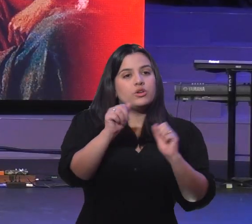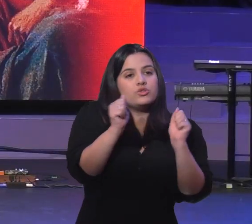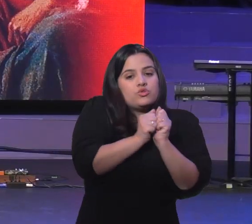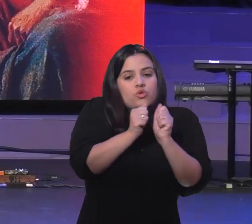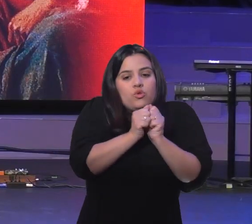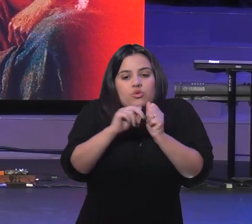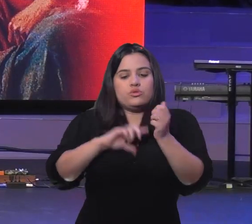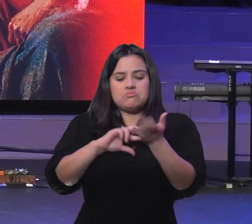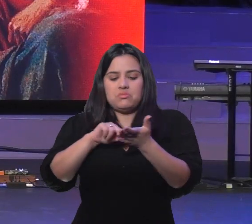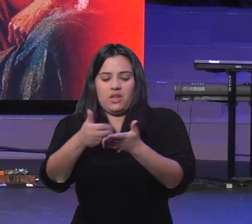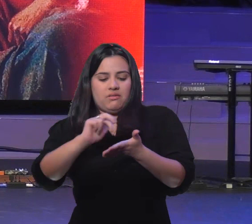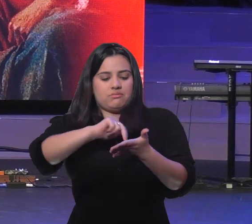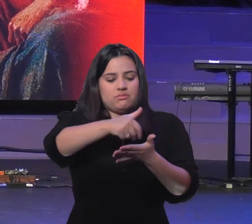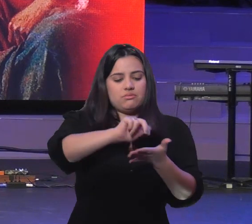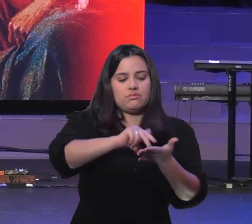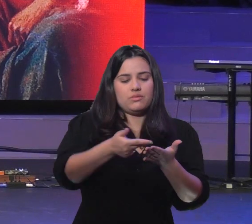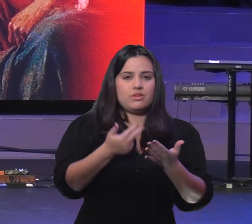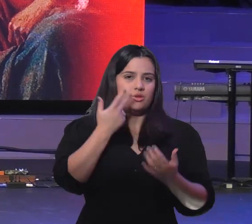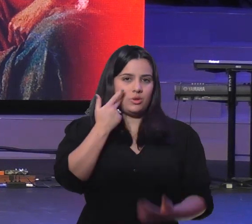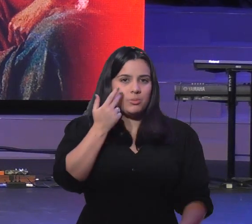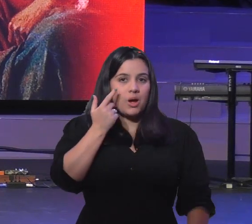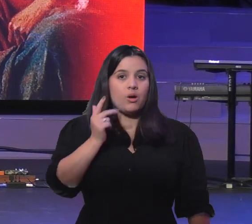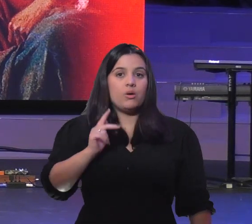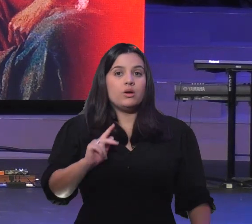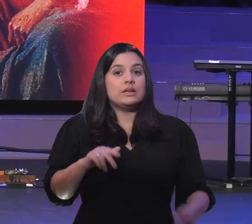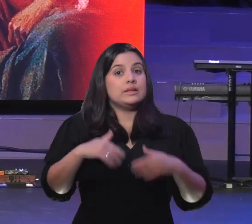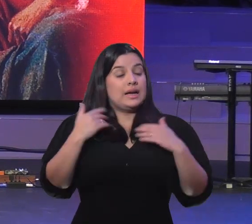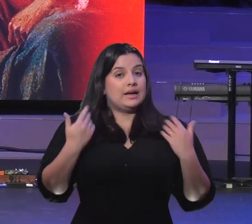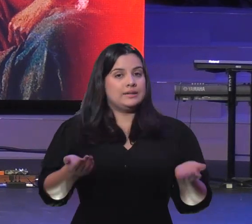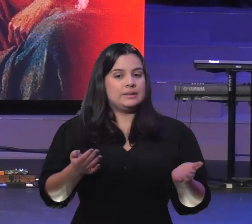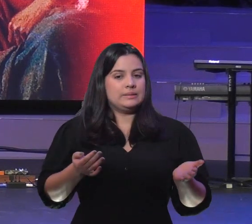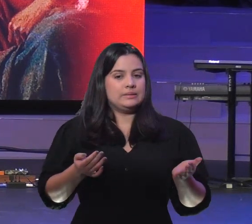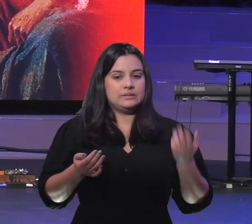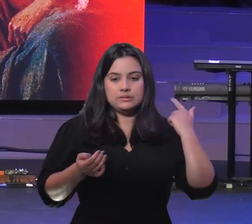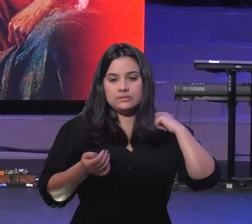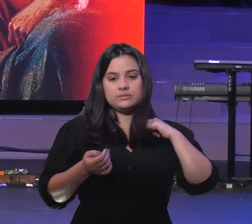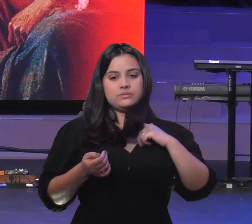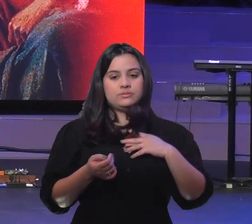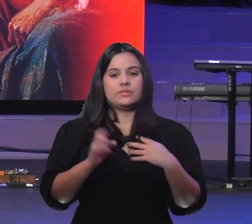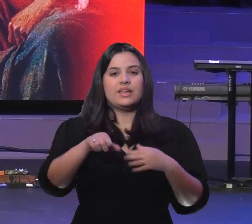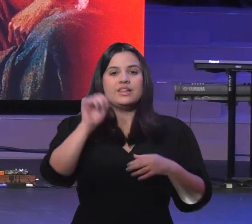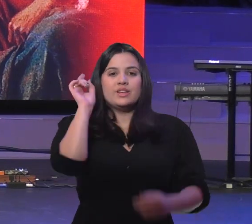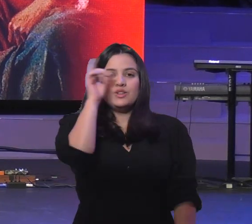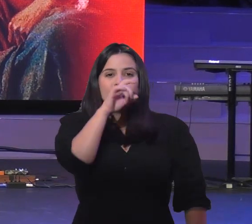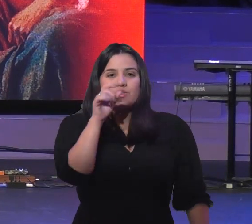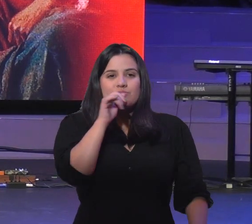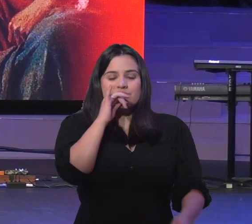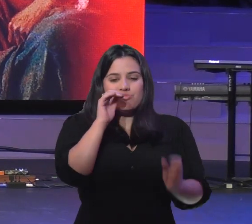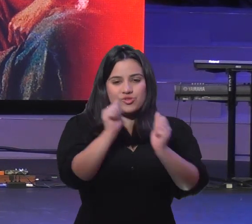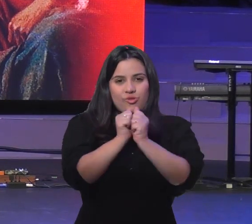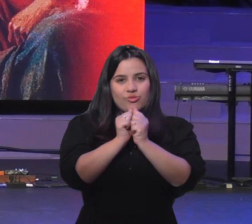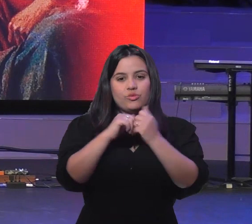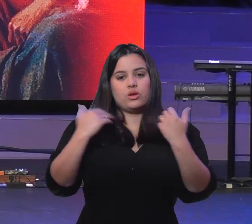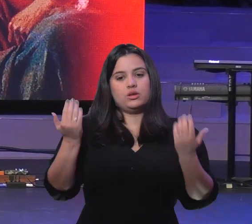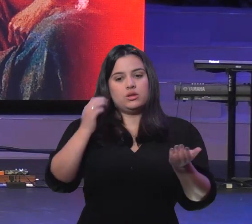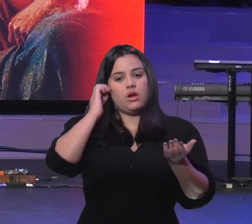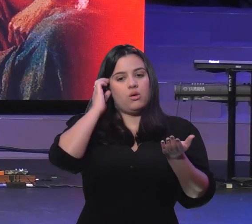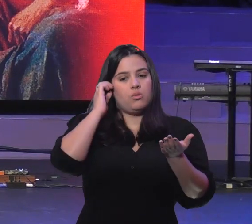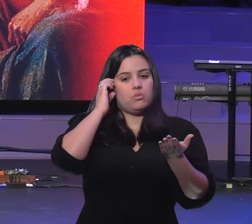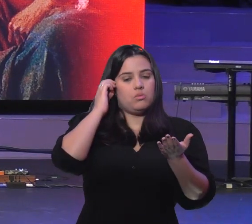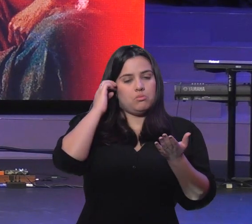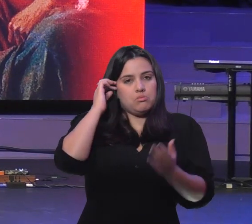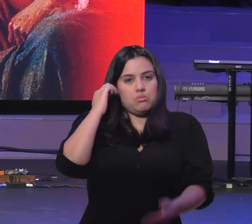rolou uns tombos e tal, normal, né? Aí fomos descer. Aí só que, tipo, não, é muito difícil esquiar junto, né? Então eu fui na